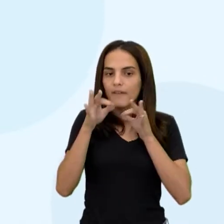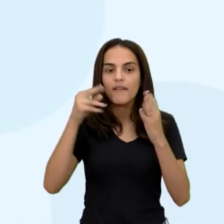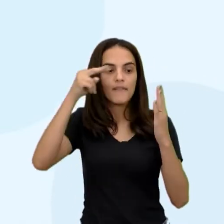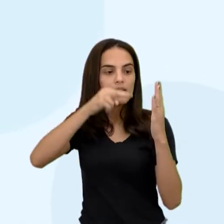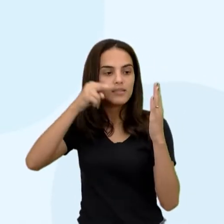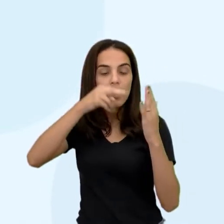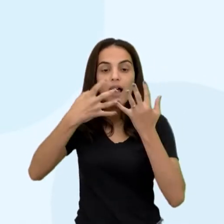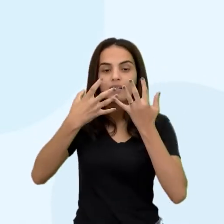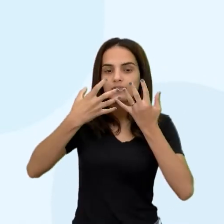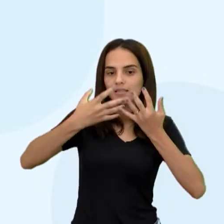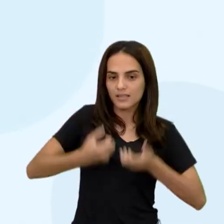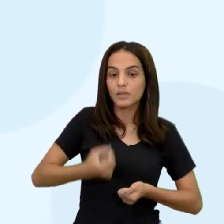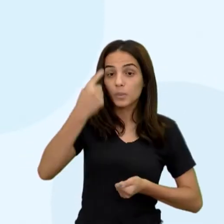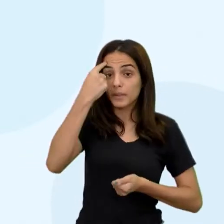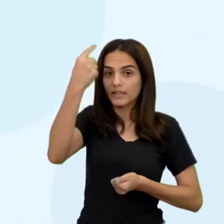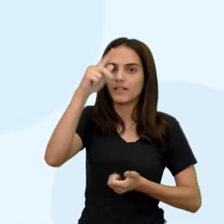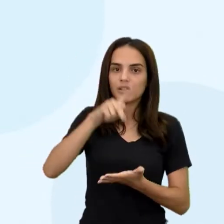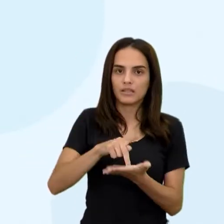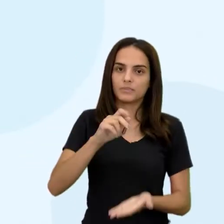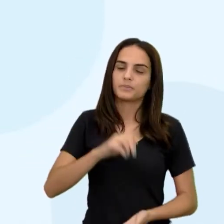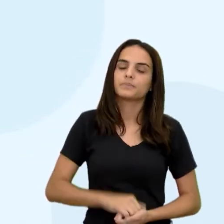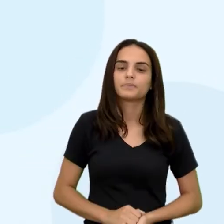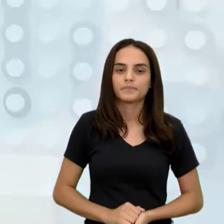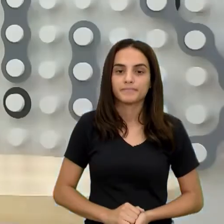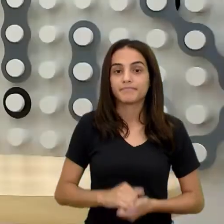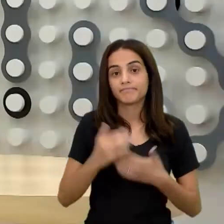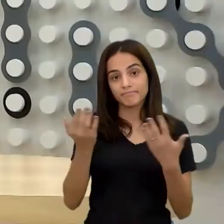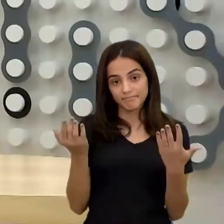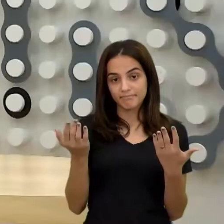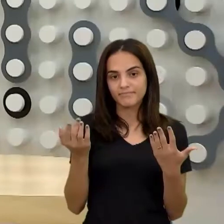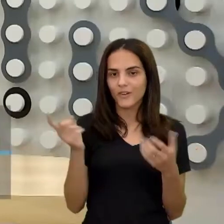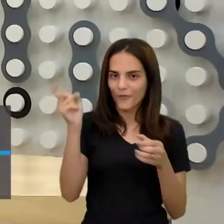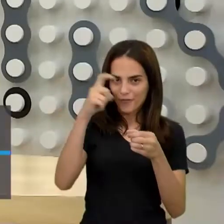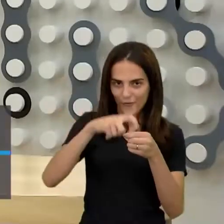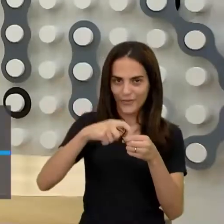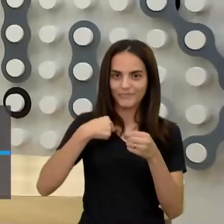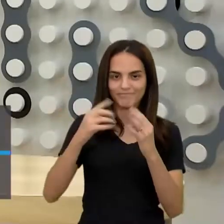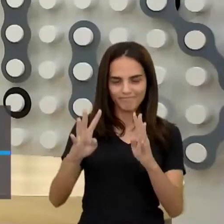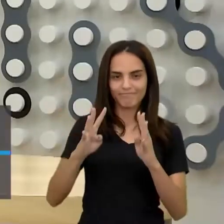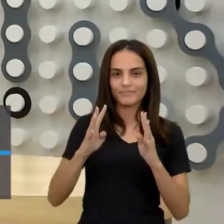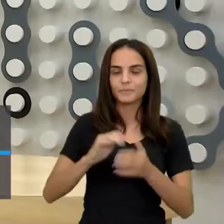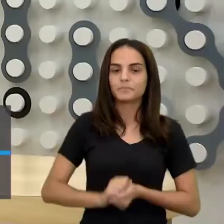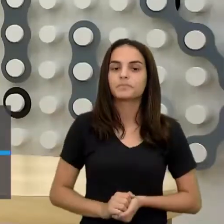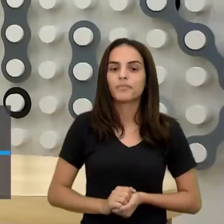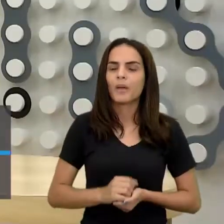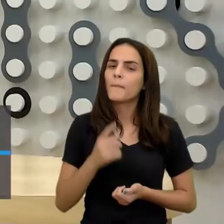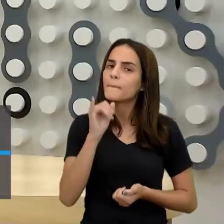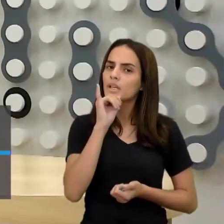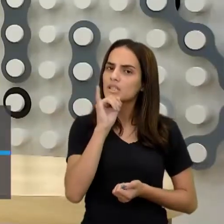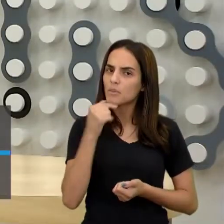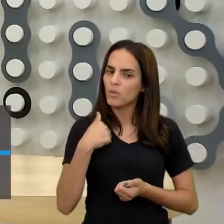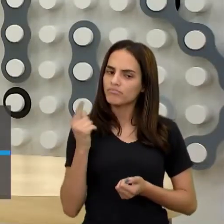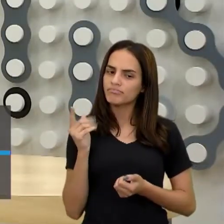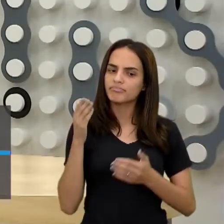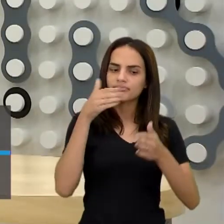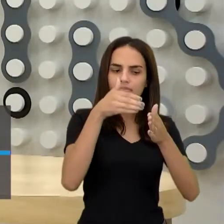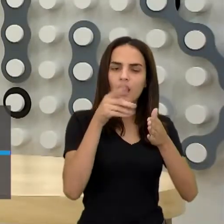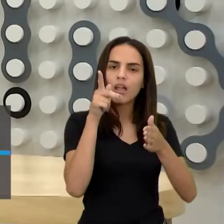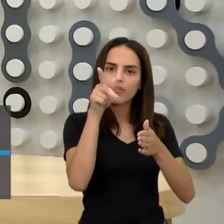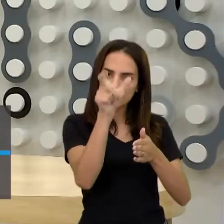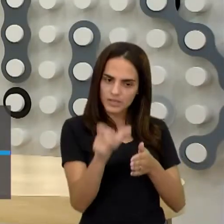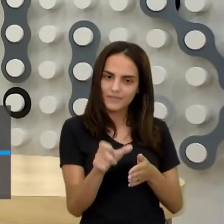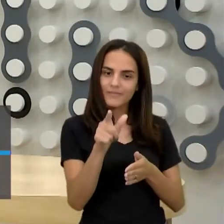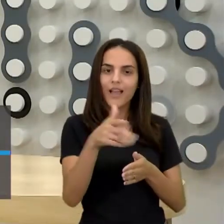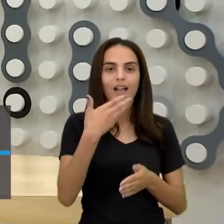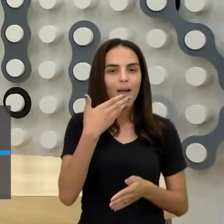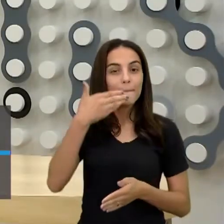portanto, visa a aceitação de uma ideia como verdadeira. Ou seja, volta para mim aqui agora, olha só. Se eu chego para você e falar assim,